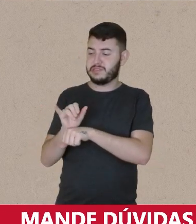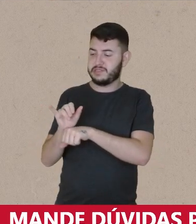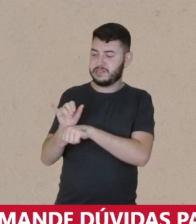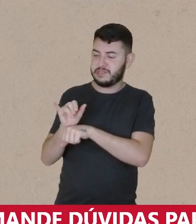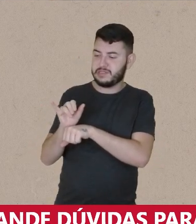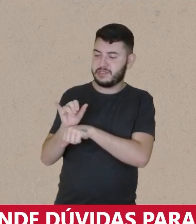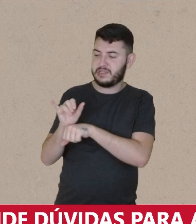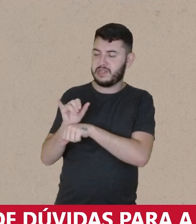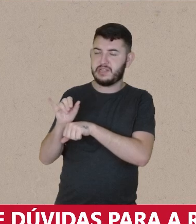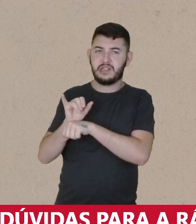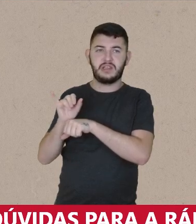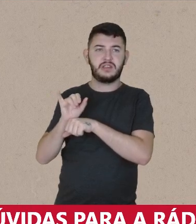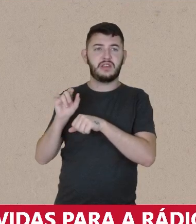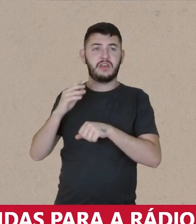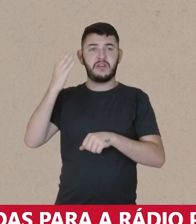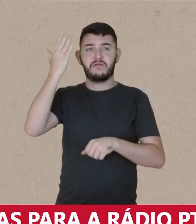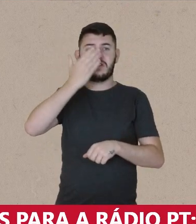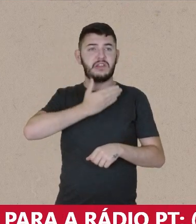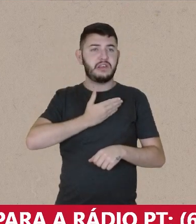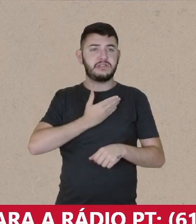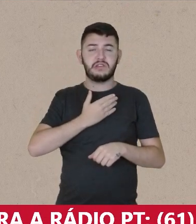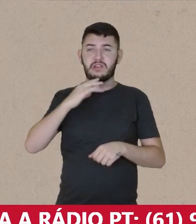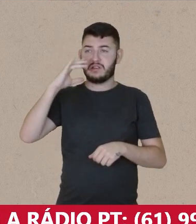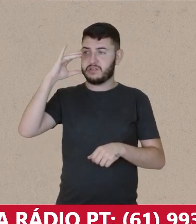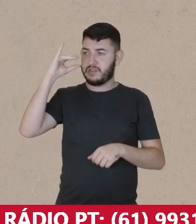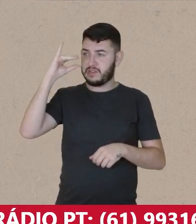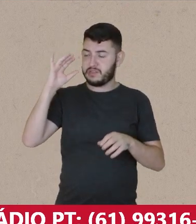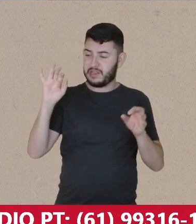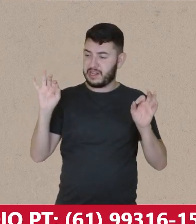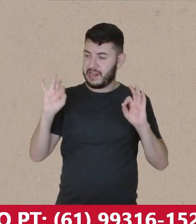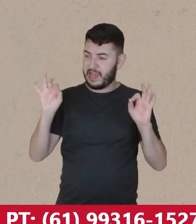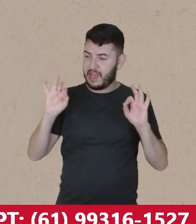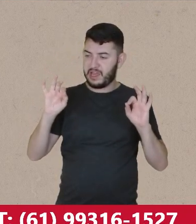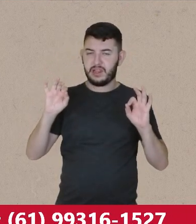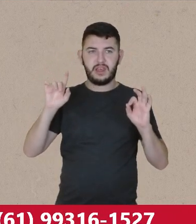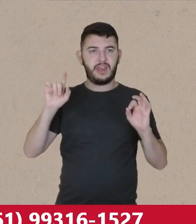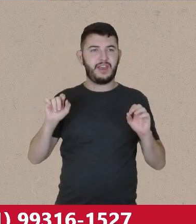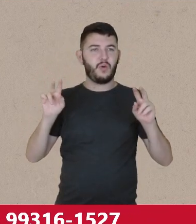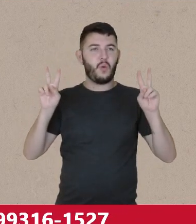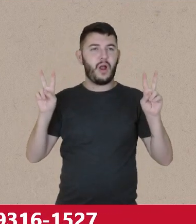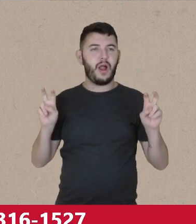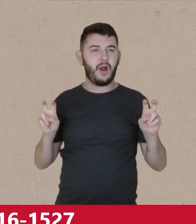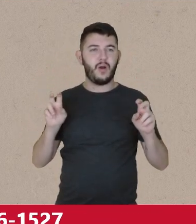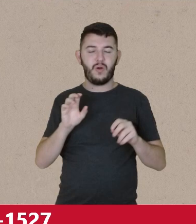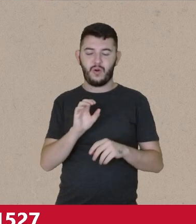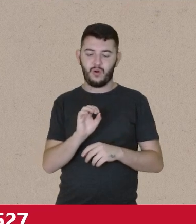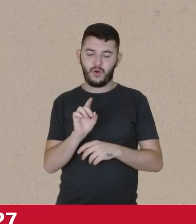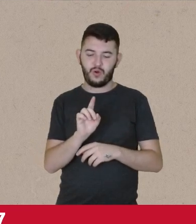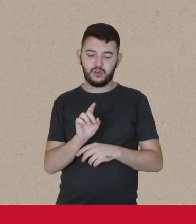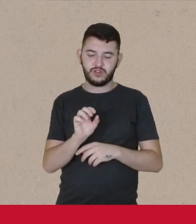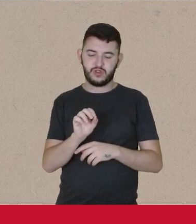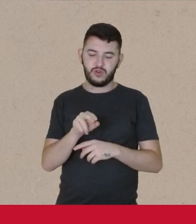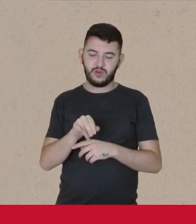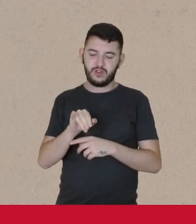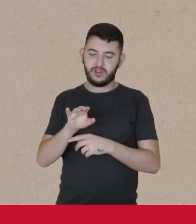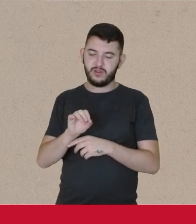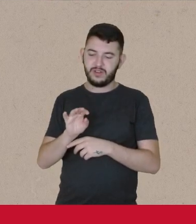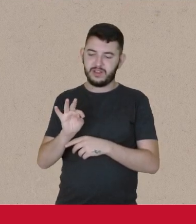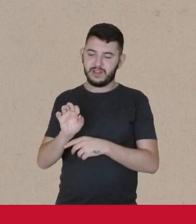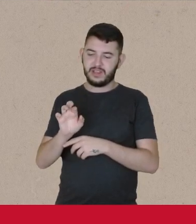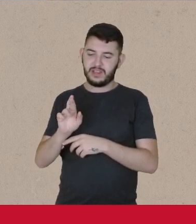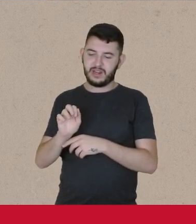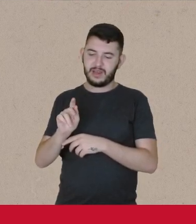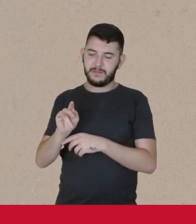medicamentos sem nenhuma evidência científica, como a questão da ozonoterapia, né, como a questão da nanoterapia também.